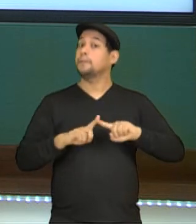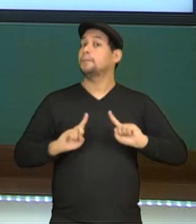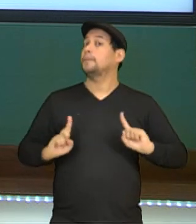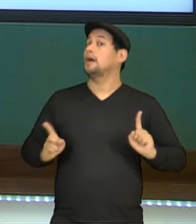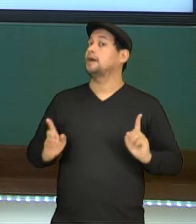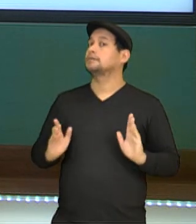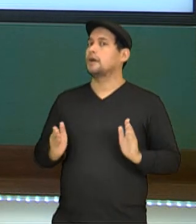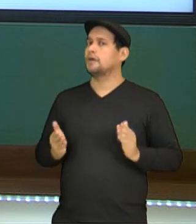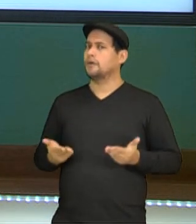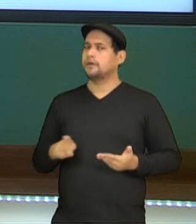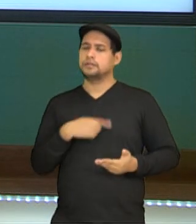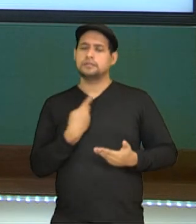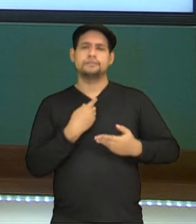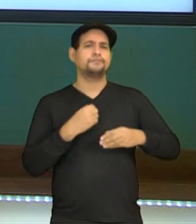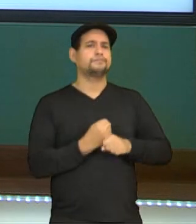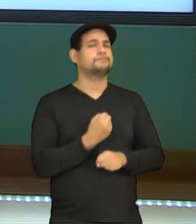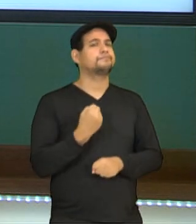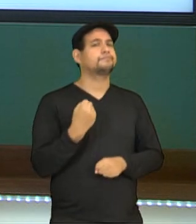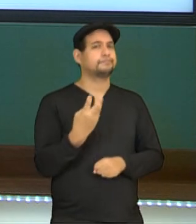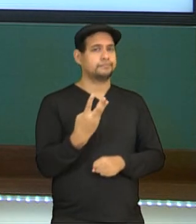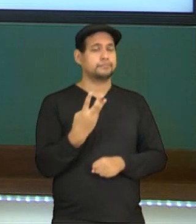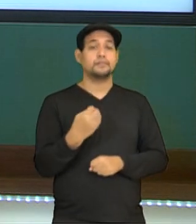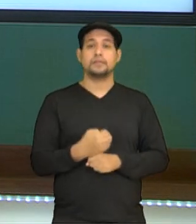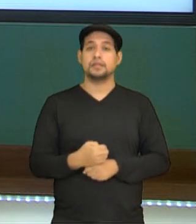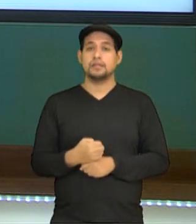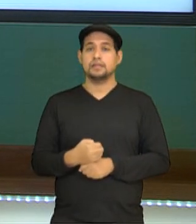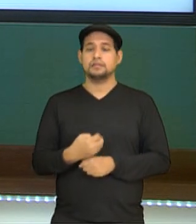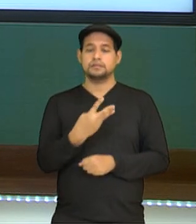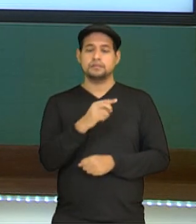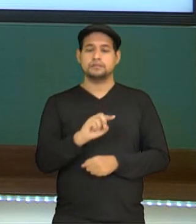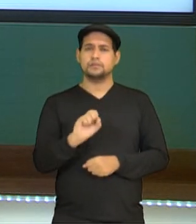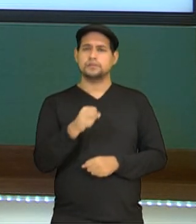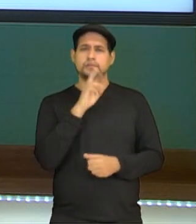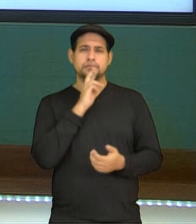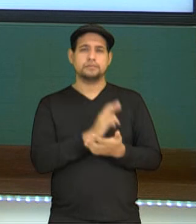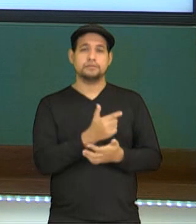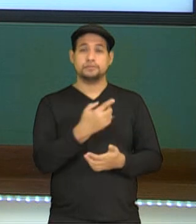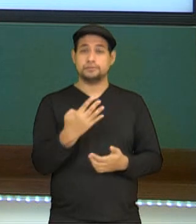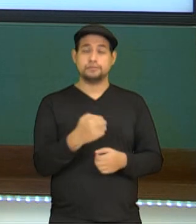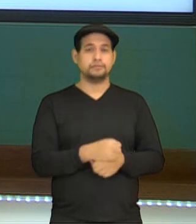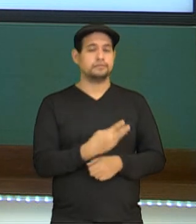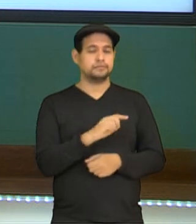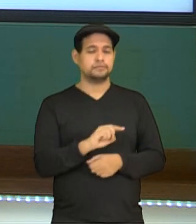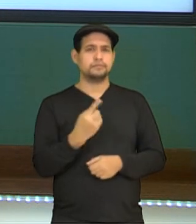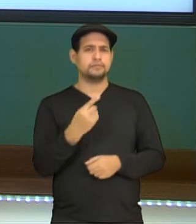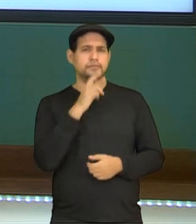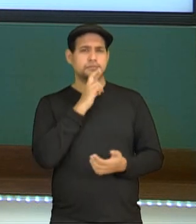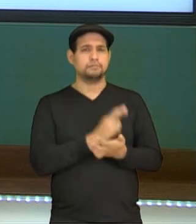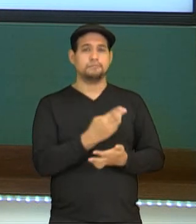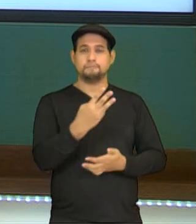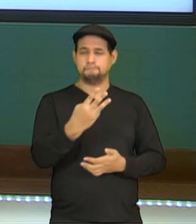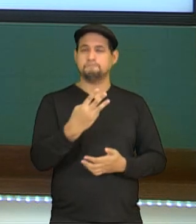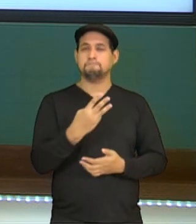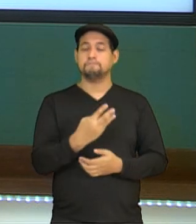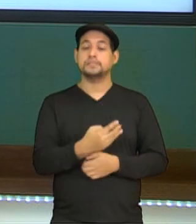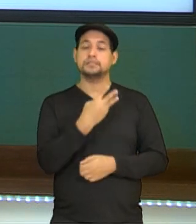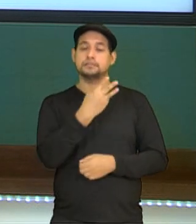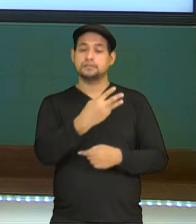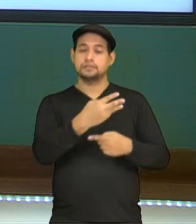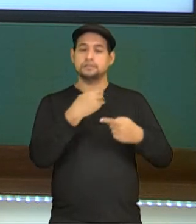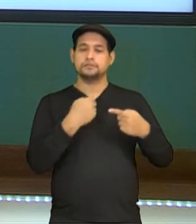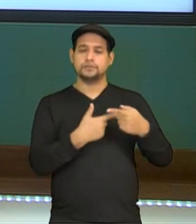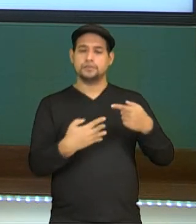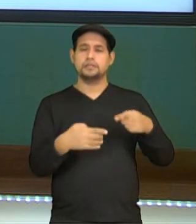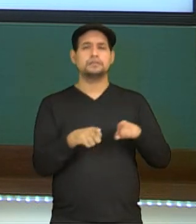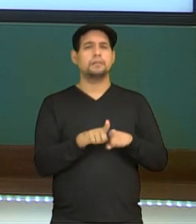Agora, aqui nós multiplicamos por 3. 3 vezes 8, 24. 3 vezes 1, 3. Então, fica 3 sobre